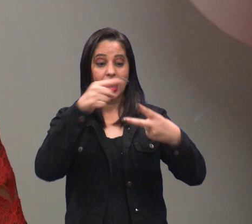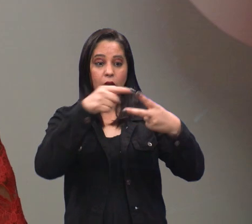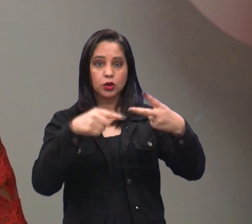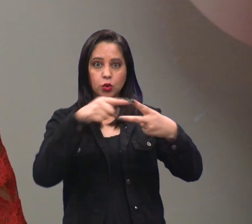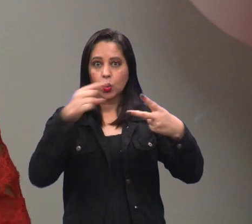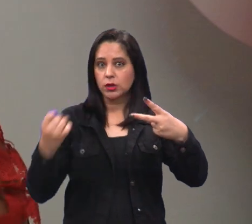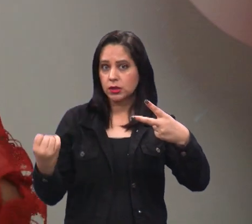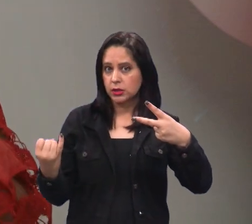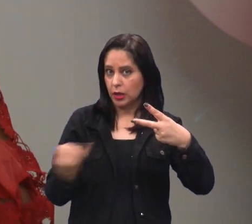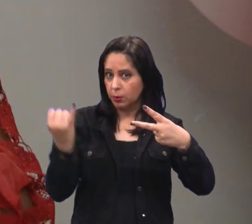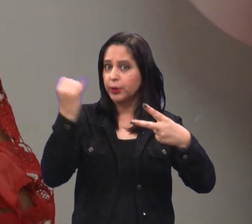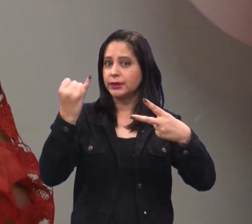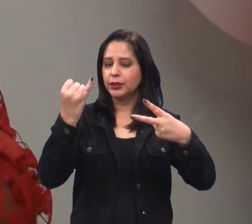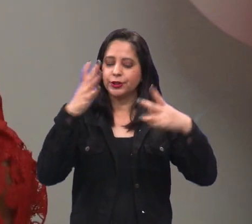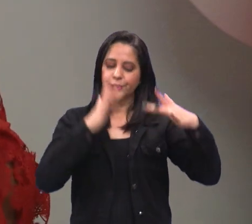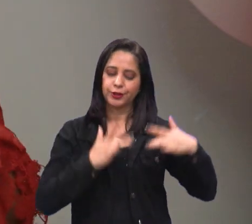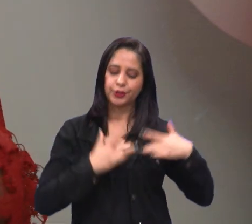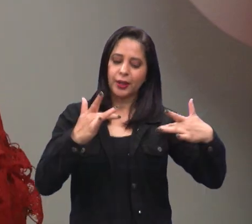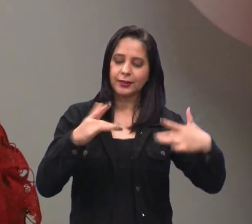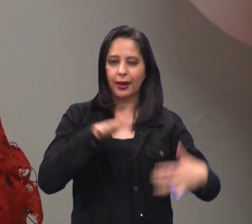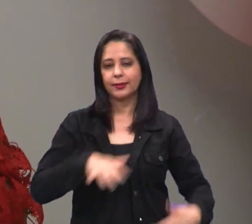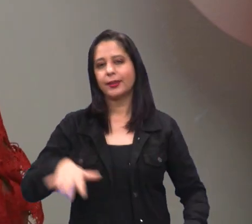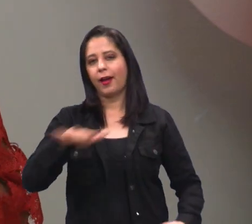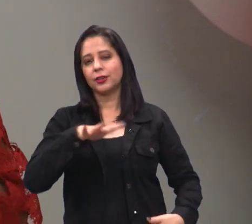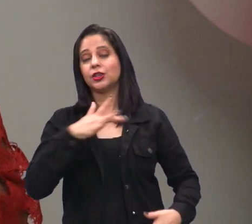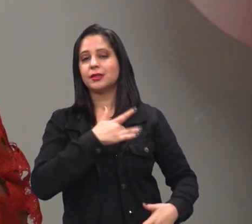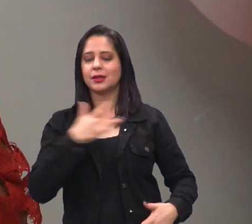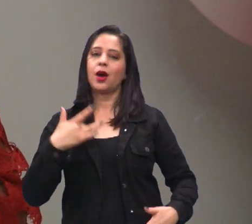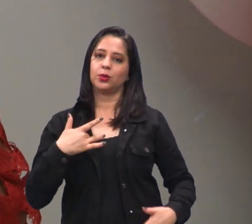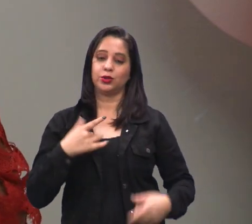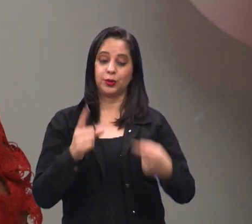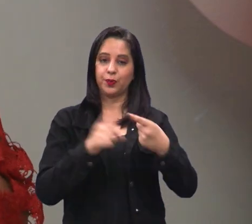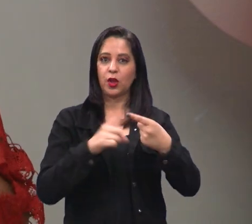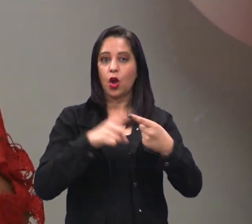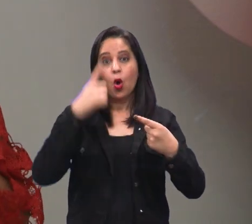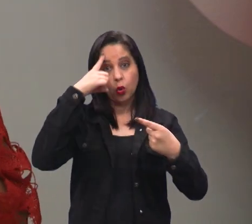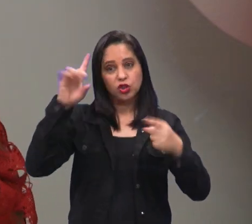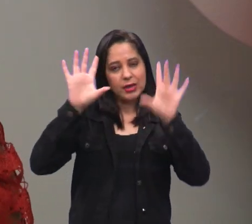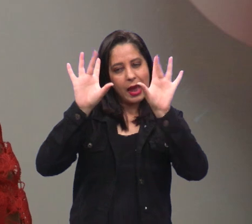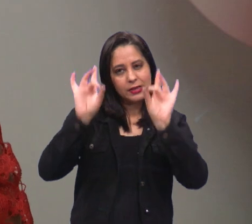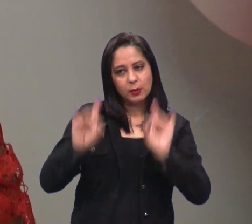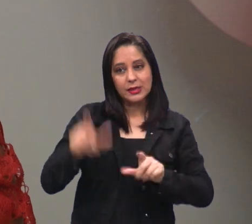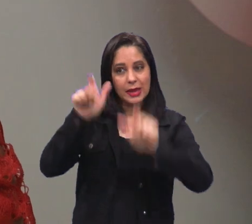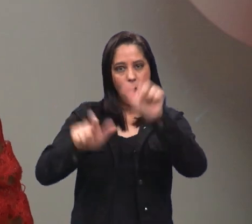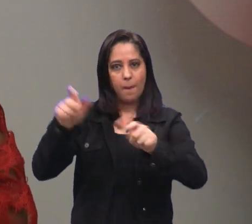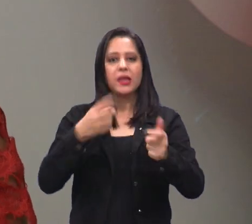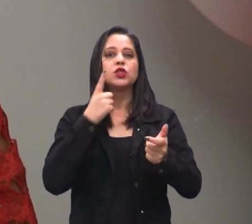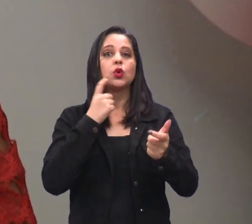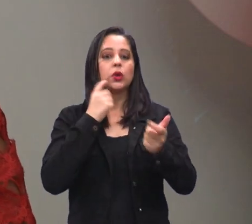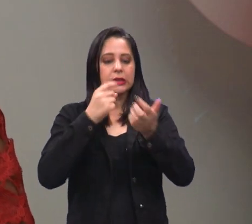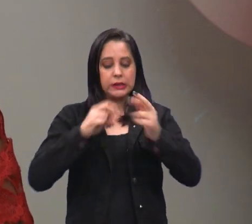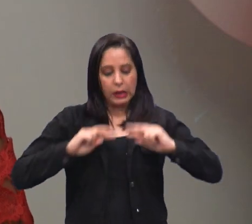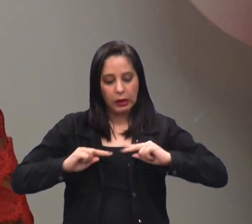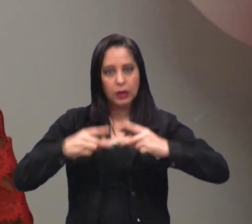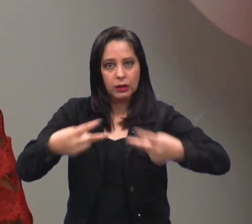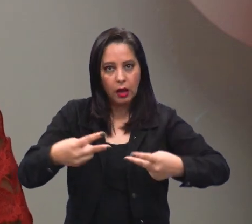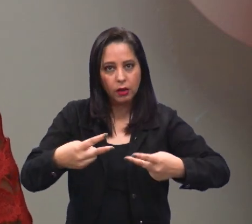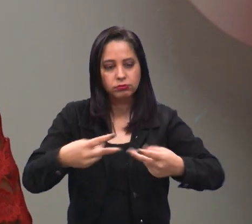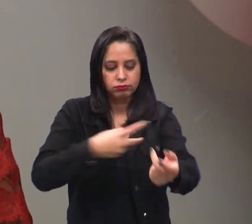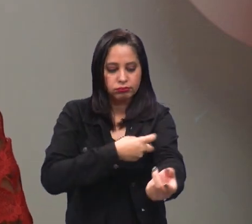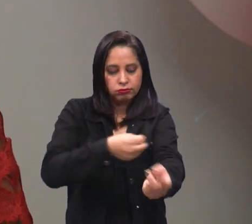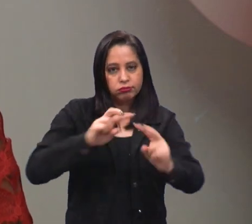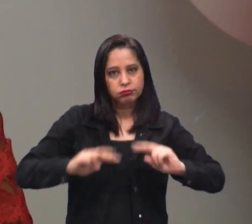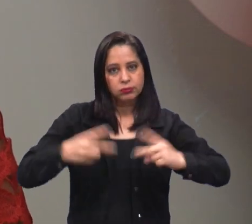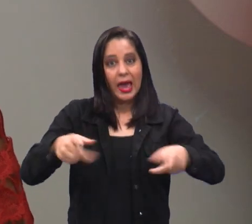com a solidariedade e saúde. O Dia Mundial do Doador de Sangue, comemorado em 14 de junho, e a campanha